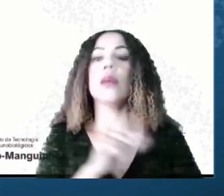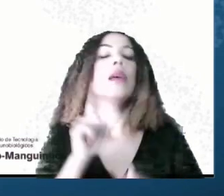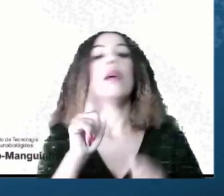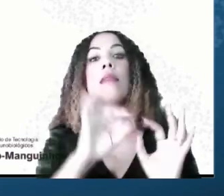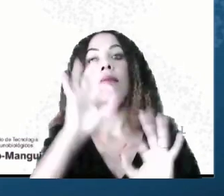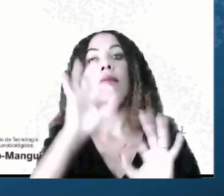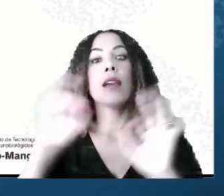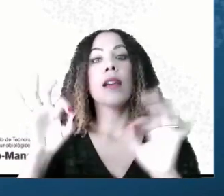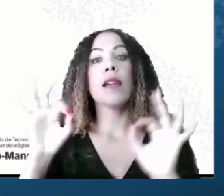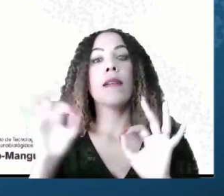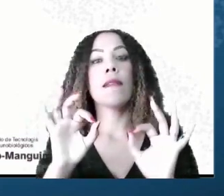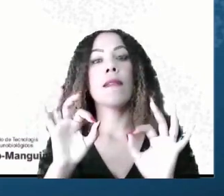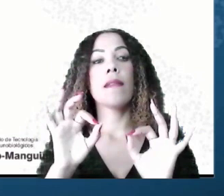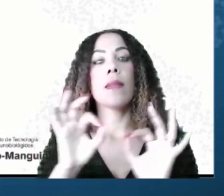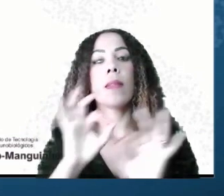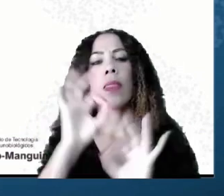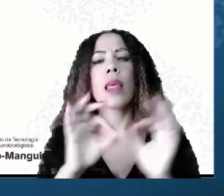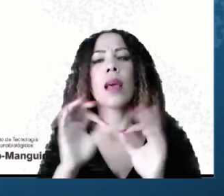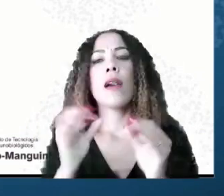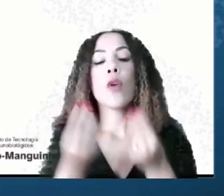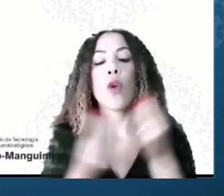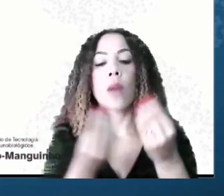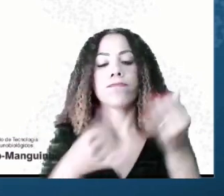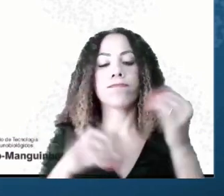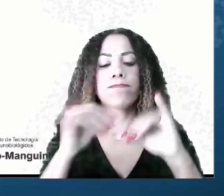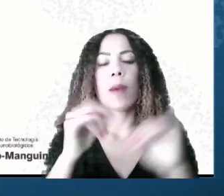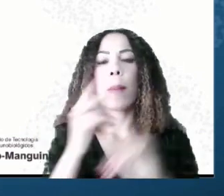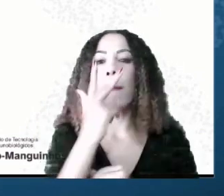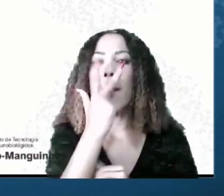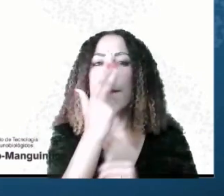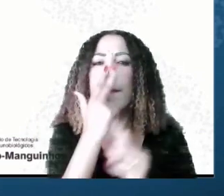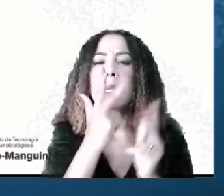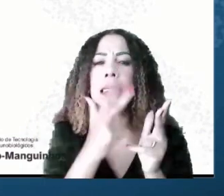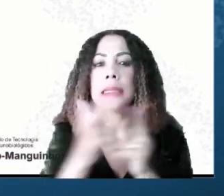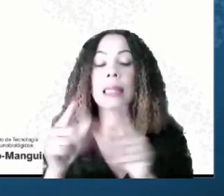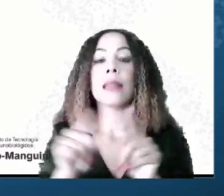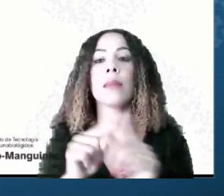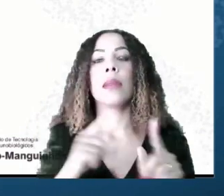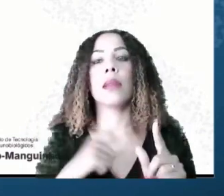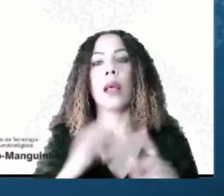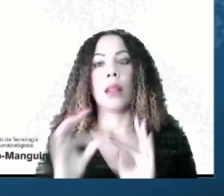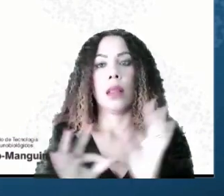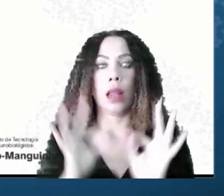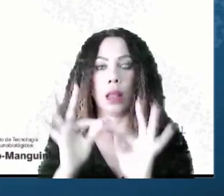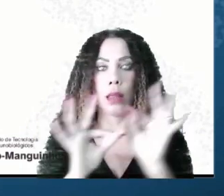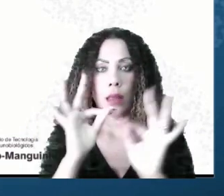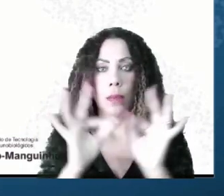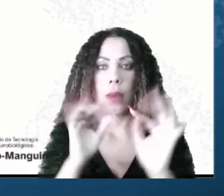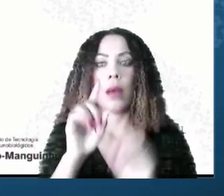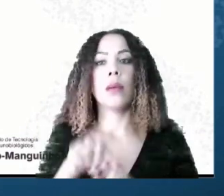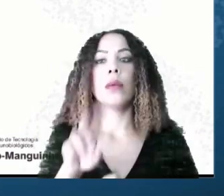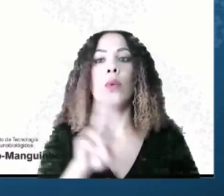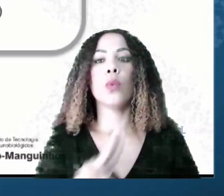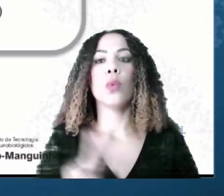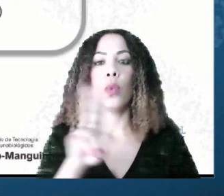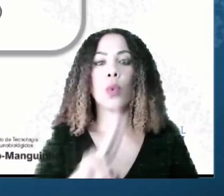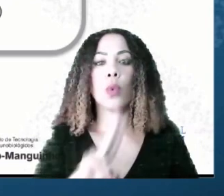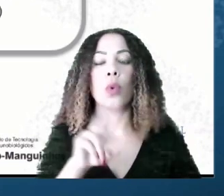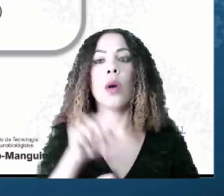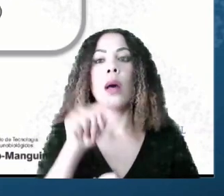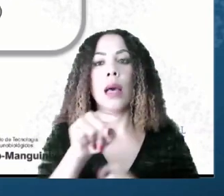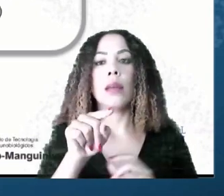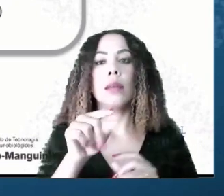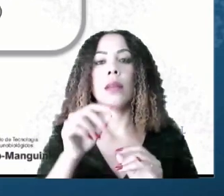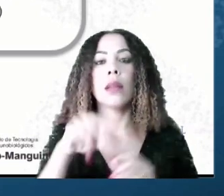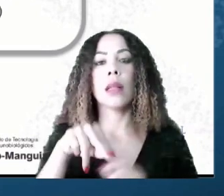muito similar. E a gente também tem tratamentos que são usando essa formulação